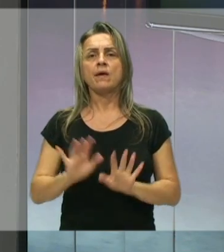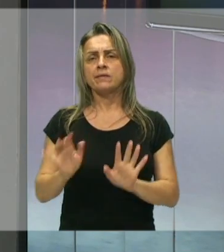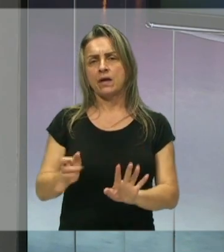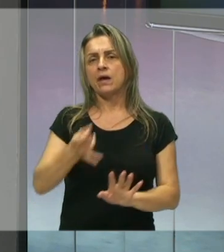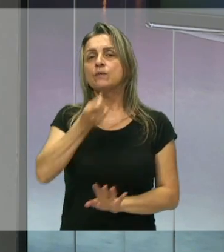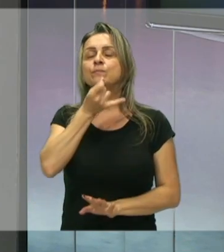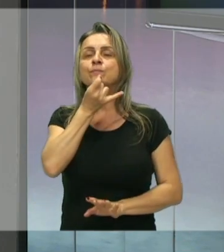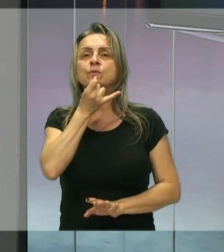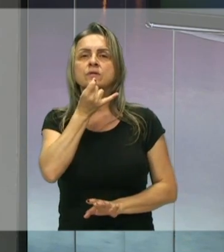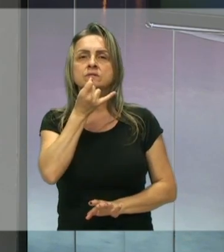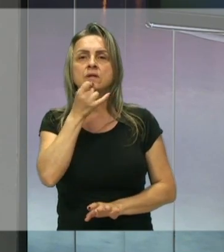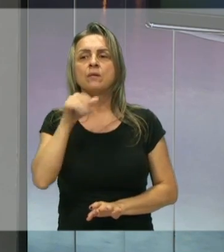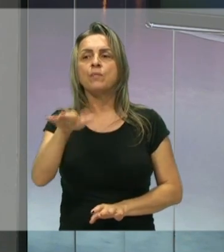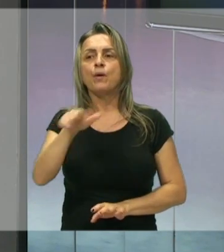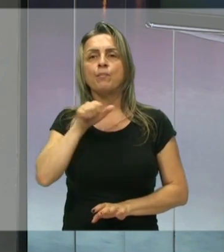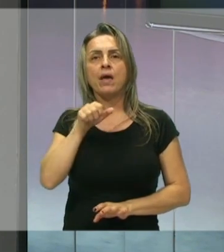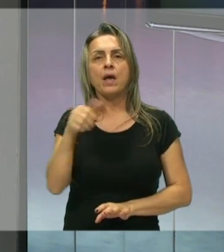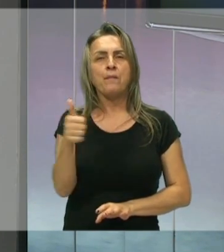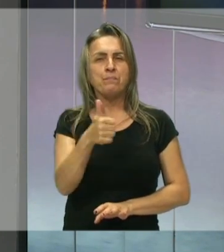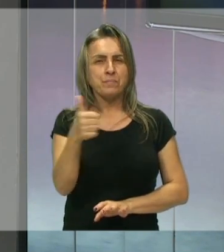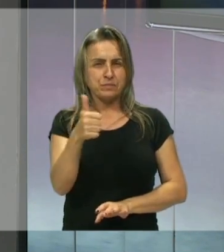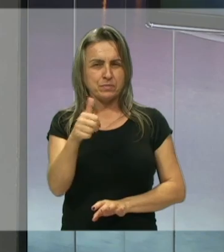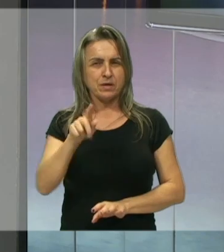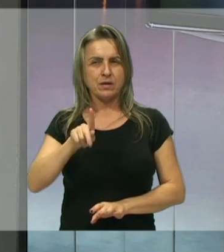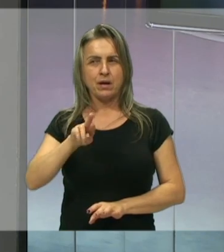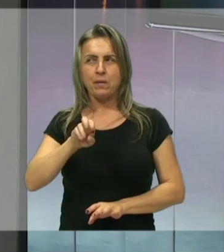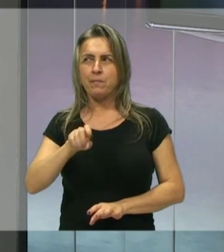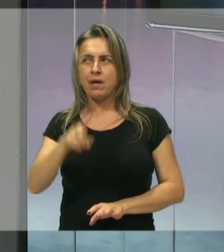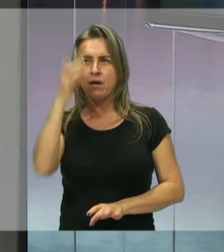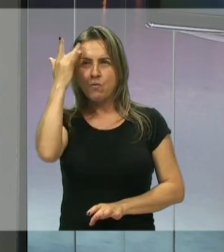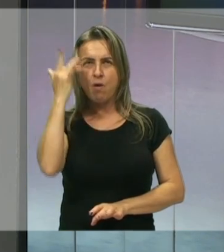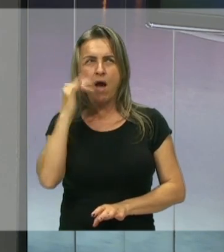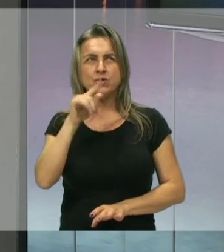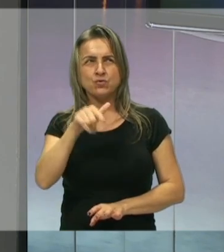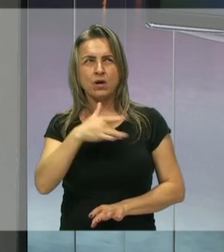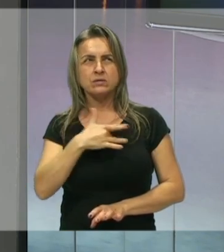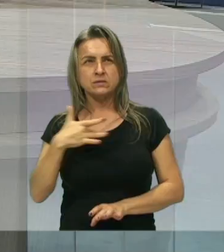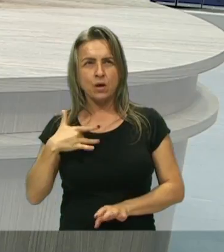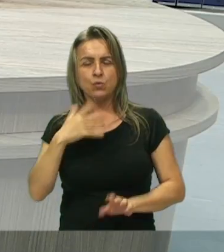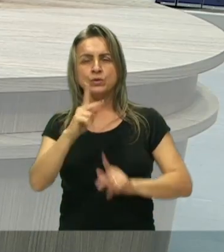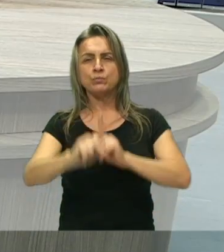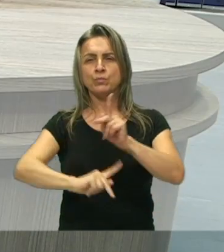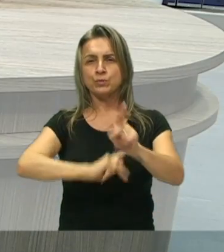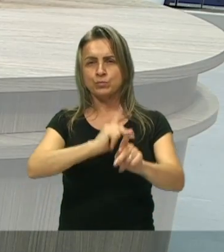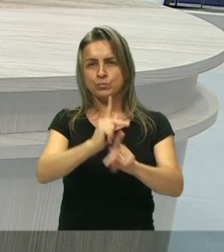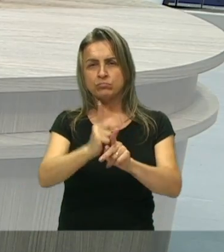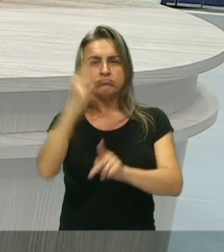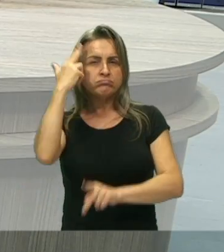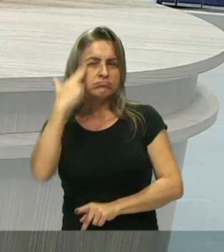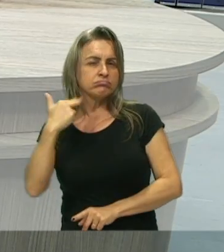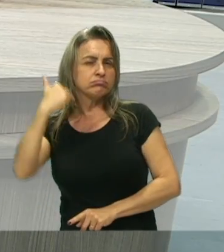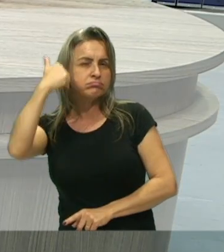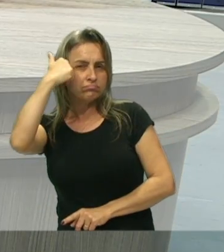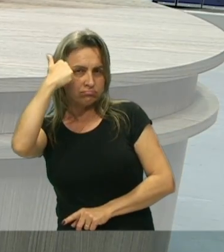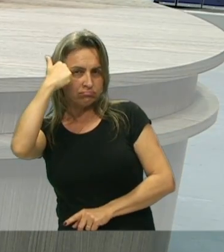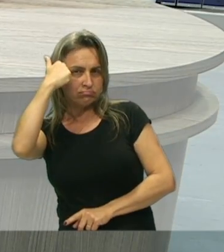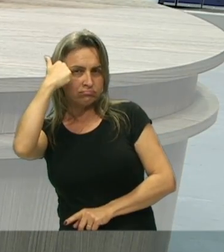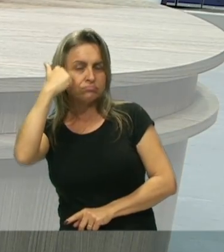primeira pré, se eu não me engano, é da saúde da população negra. Das etnias.